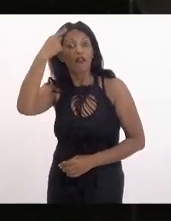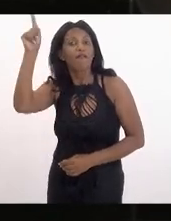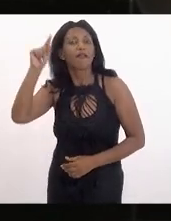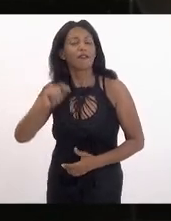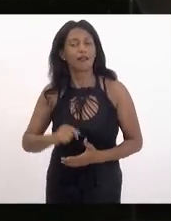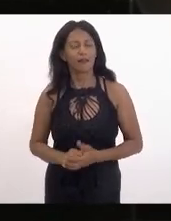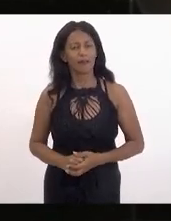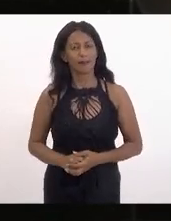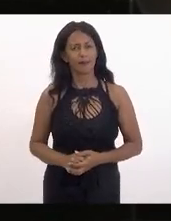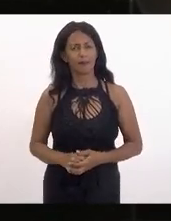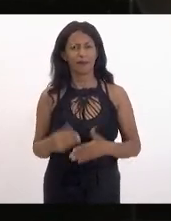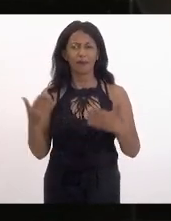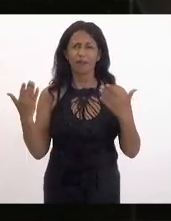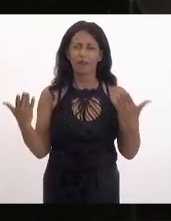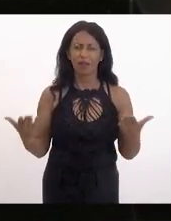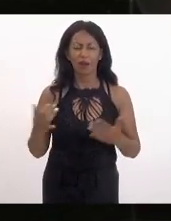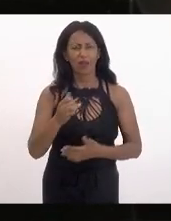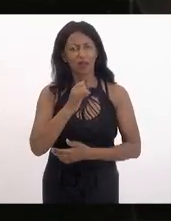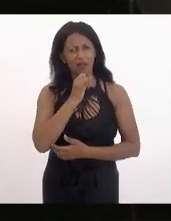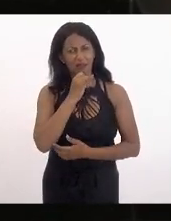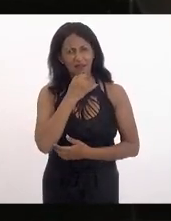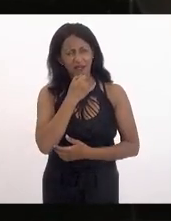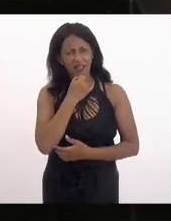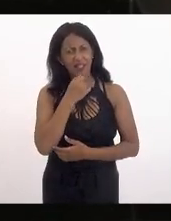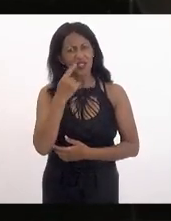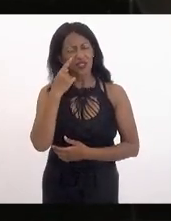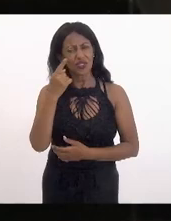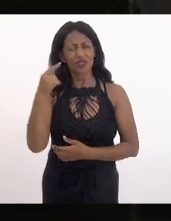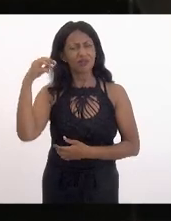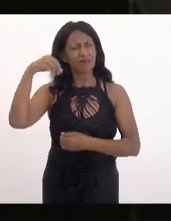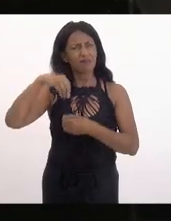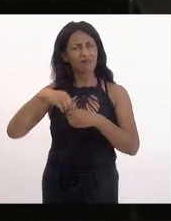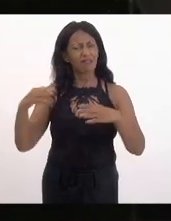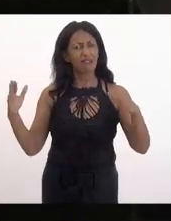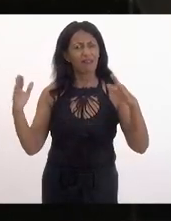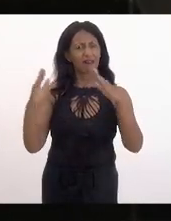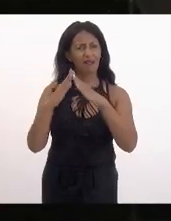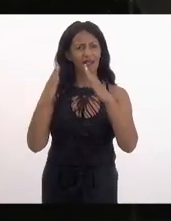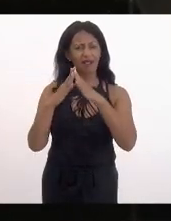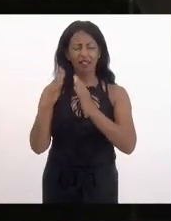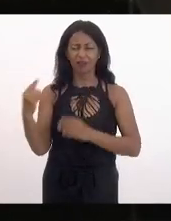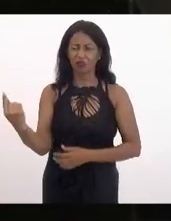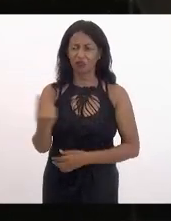tão gente é triste de nós temos aqui no Parlamento nós